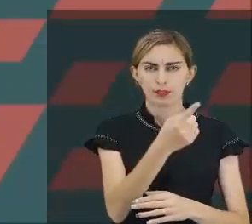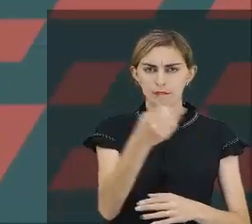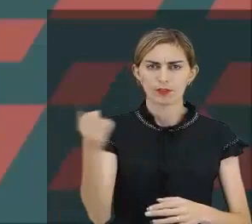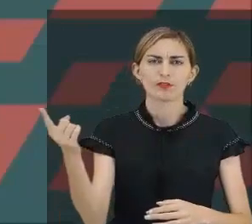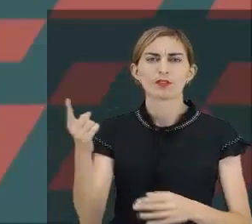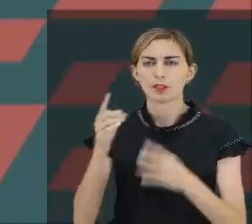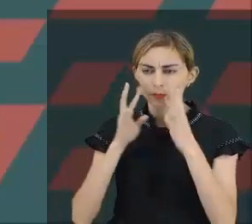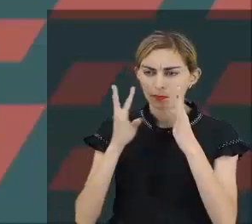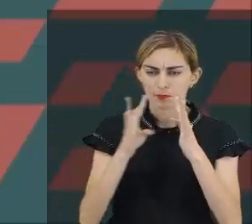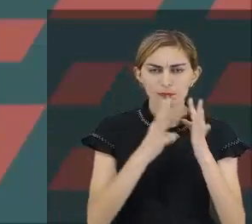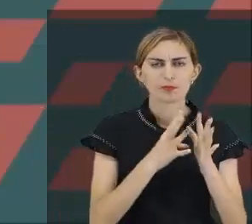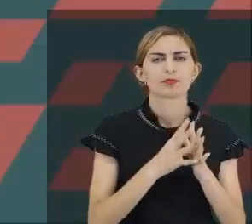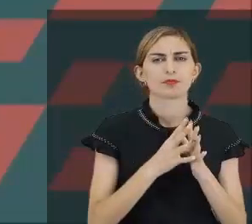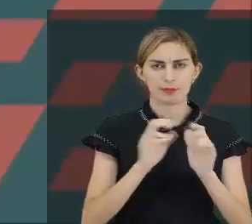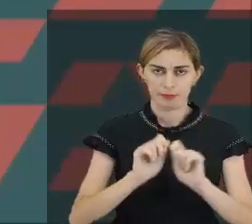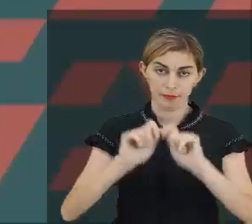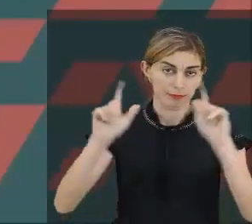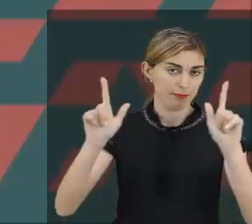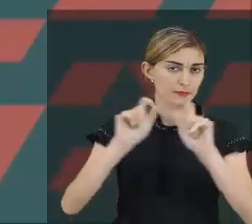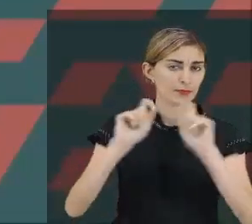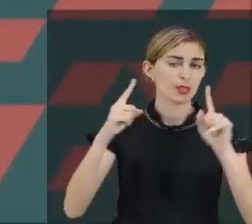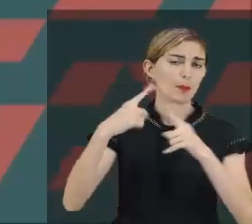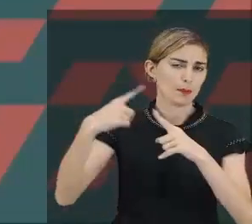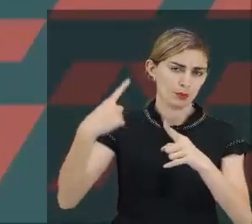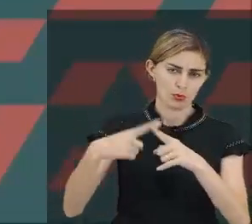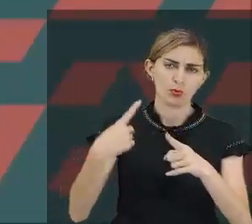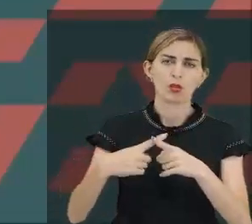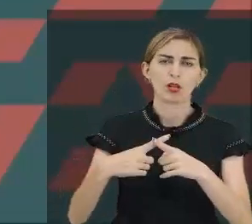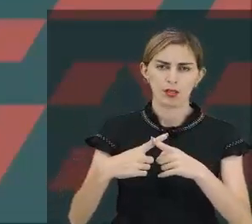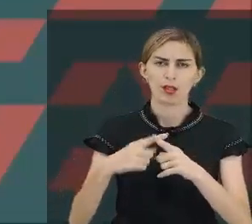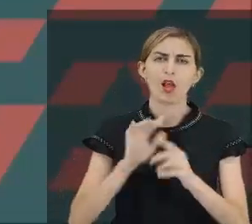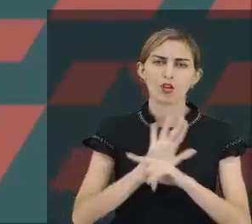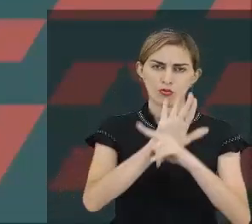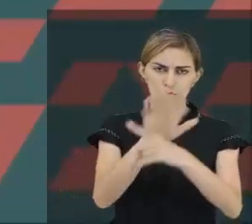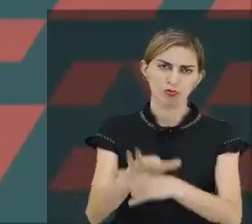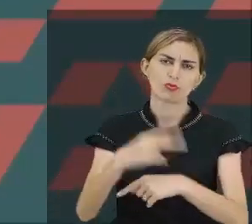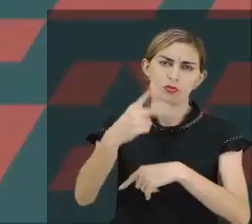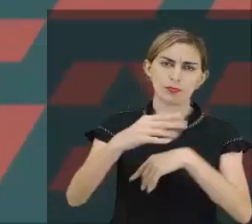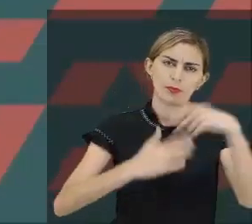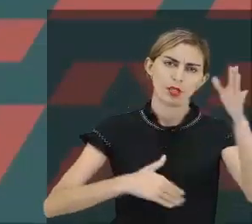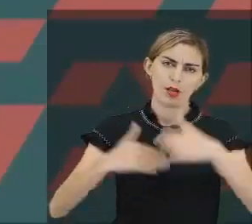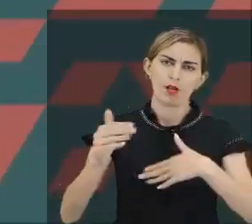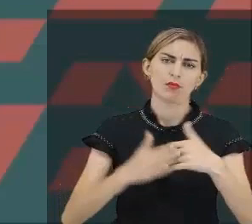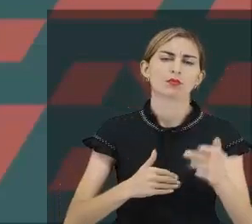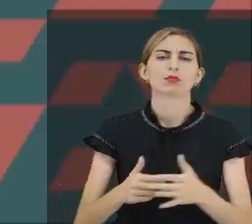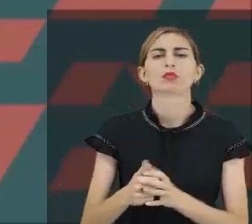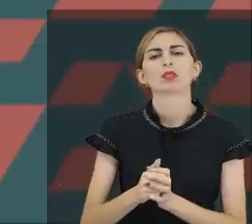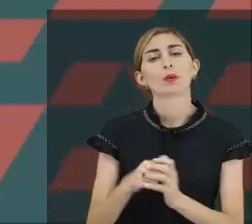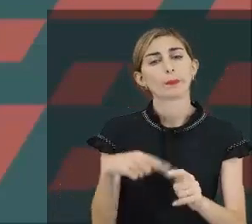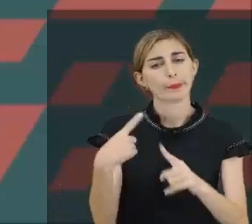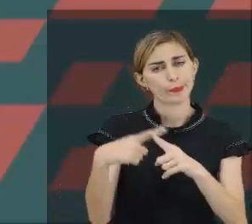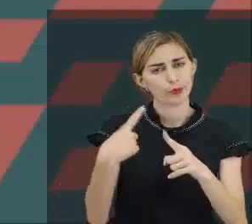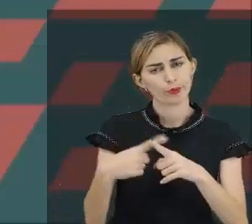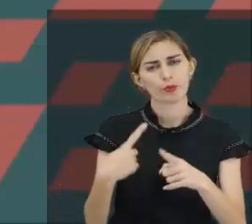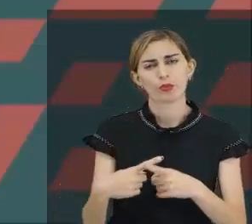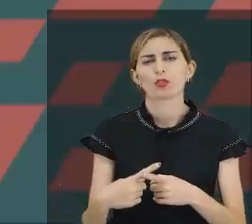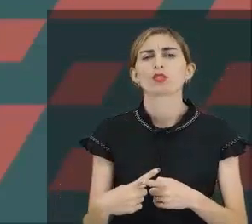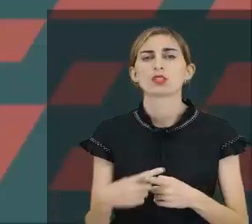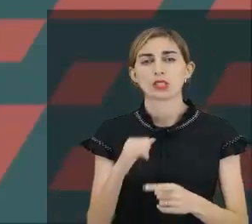importante vocês se atentarem a esses slides, porque isso norteia a prática. Por quê?